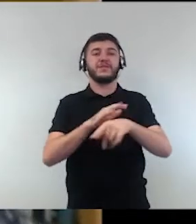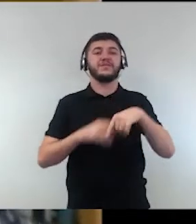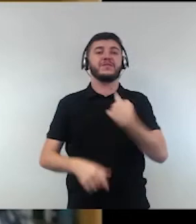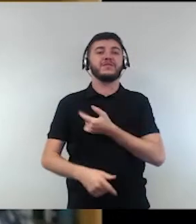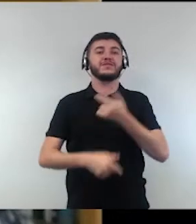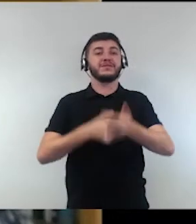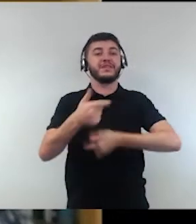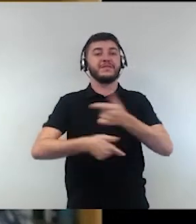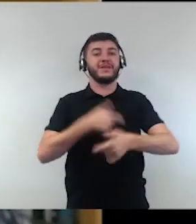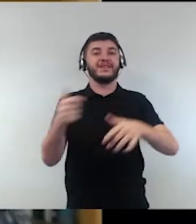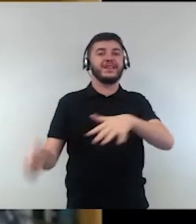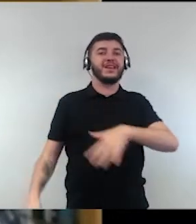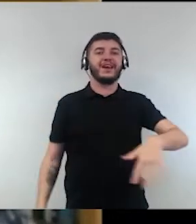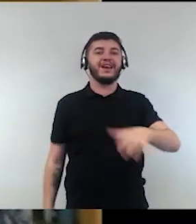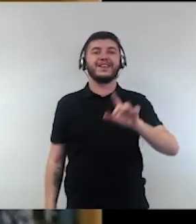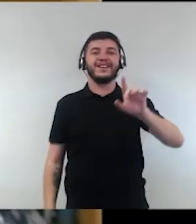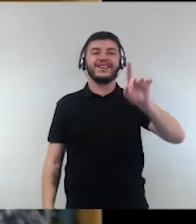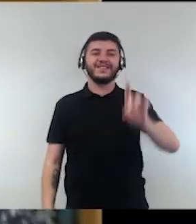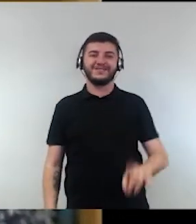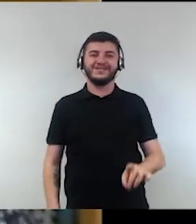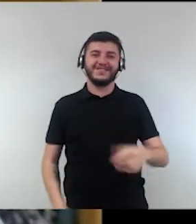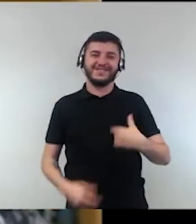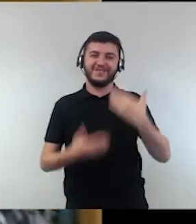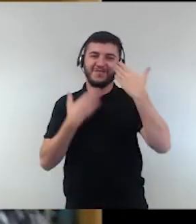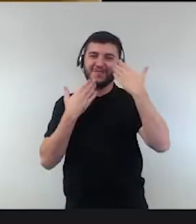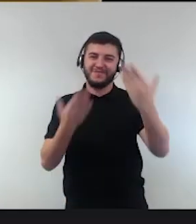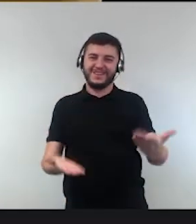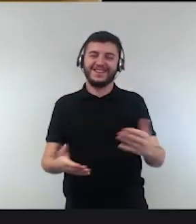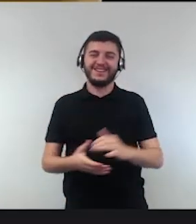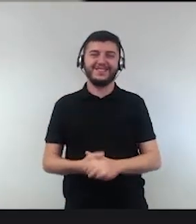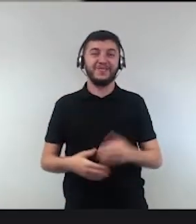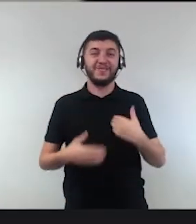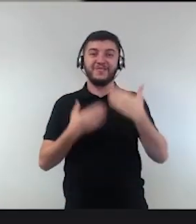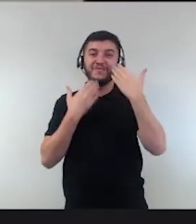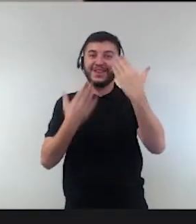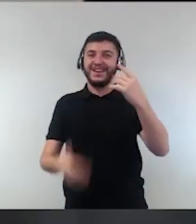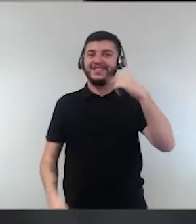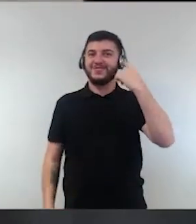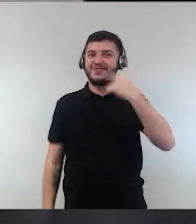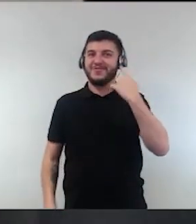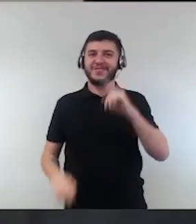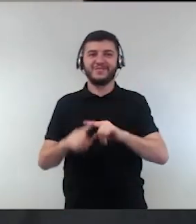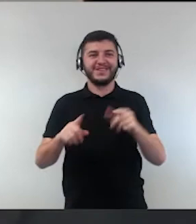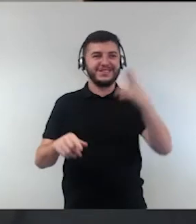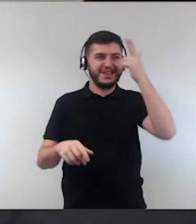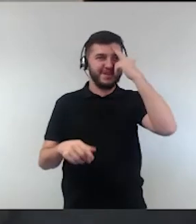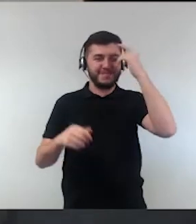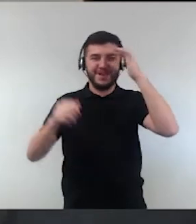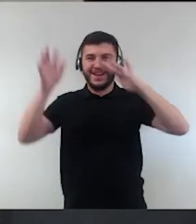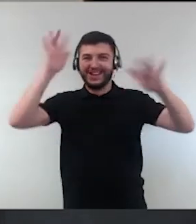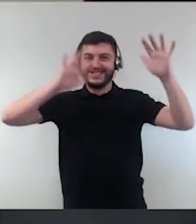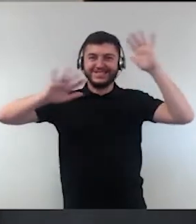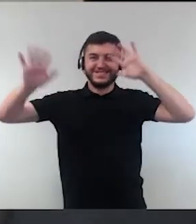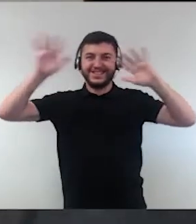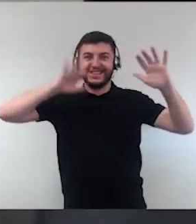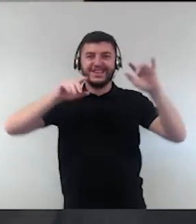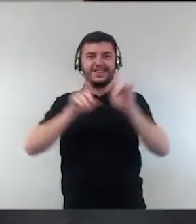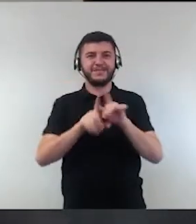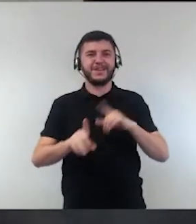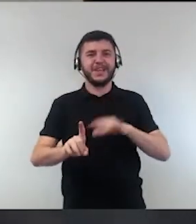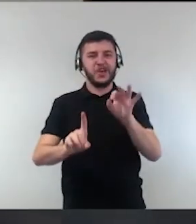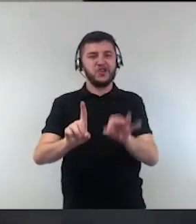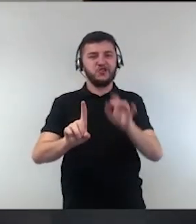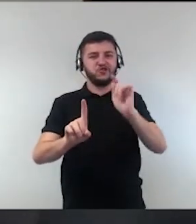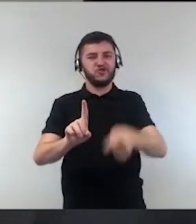trabalho com o direito? Muito obrigada. Obrigado, doutora. Muito obrigado. Imagino se nós tivéssemos tantos juízes